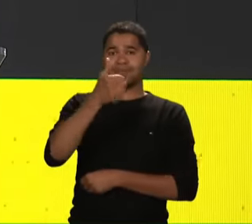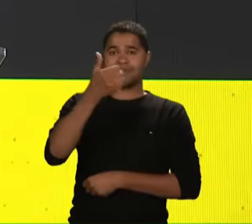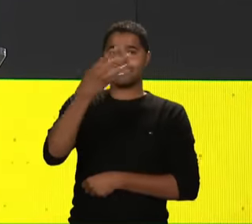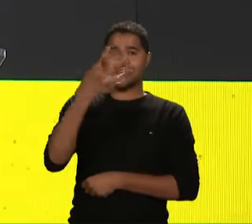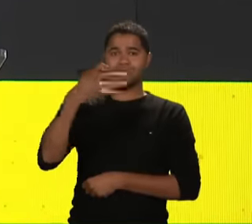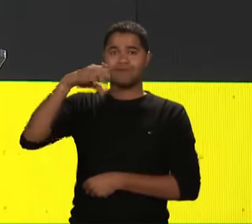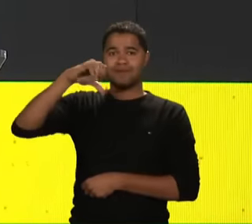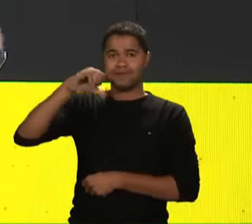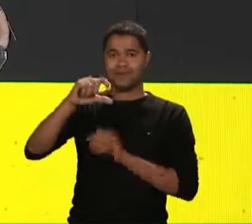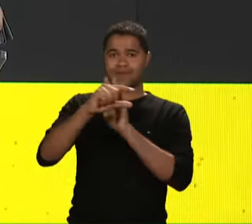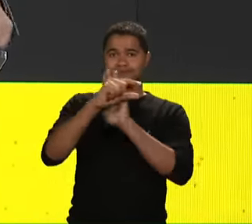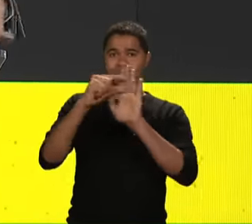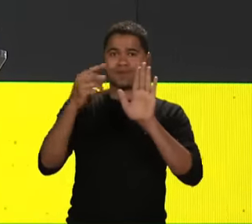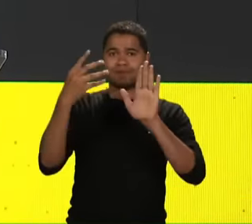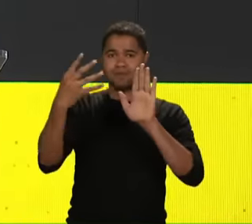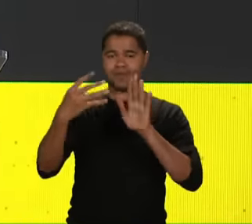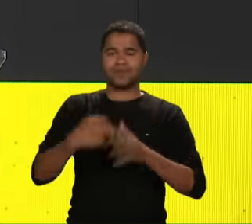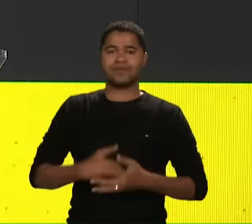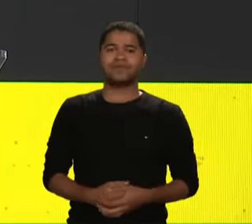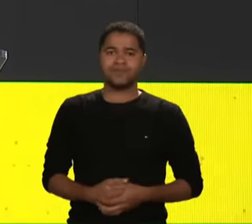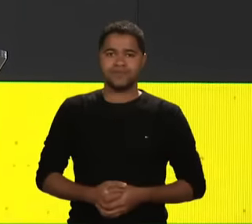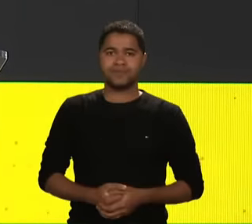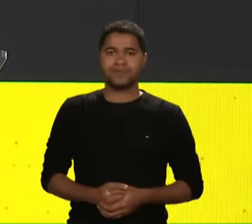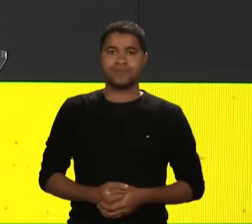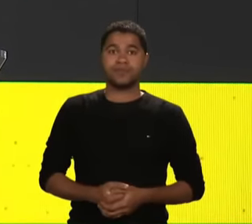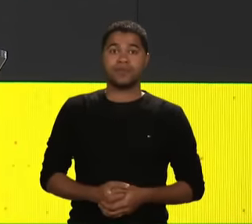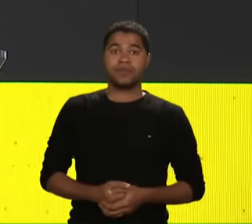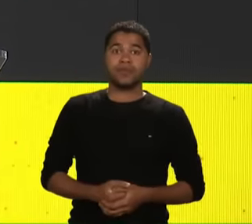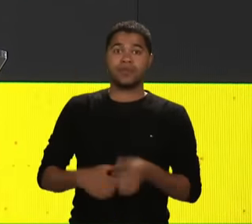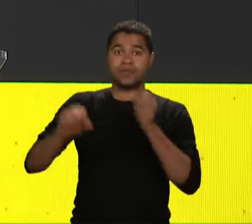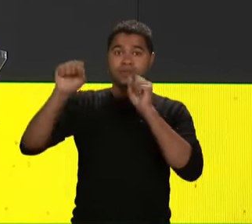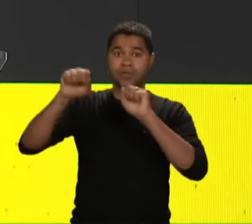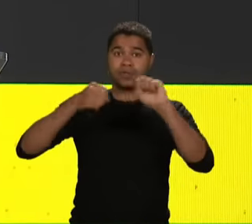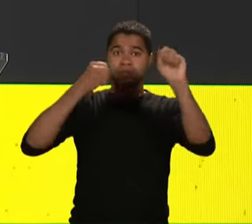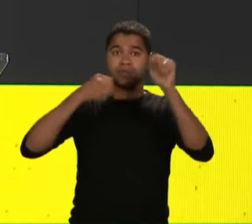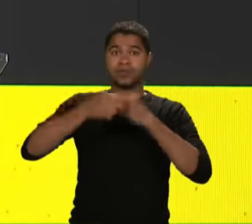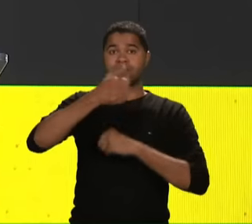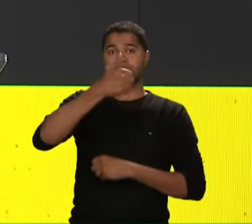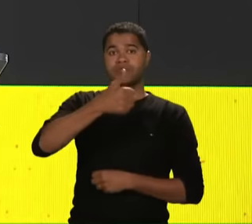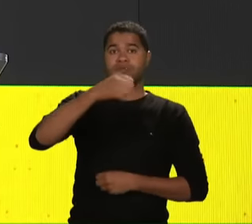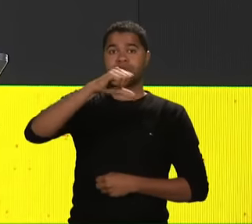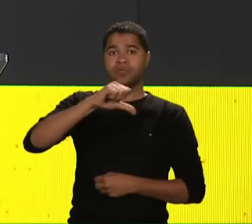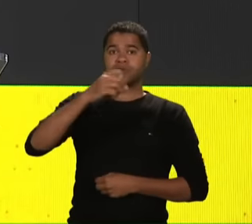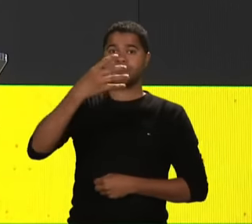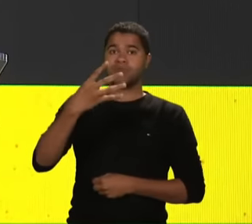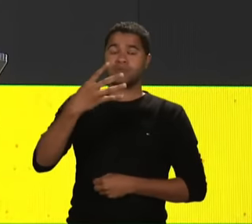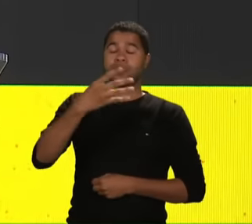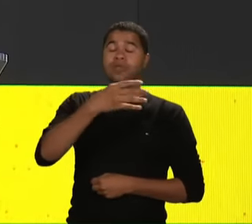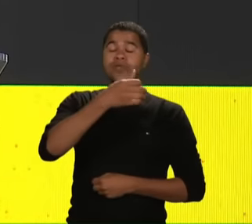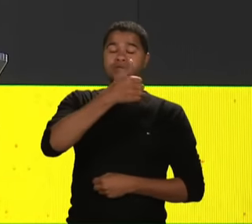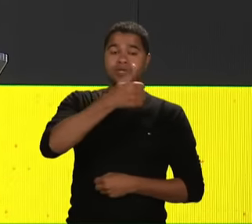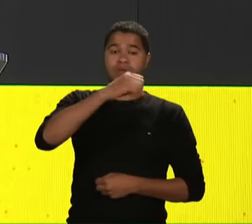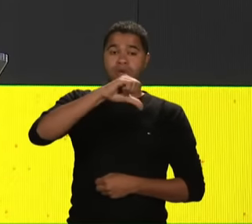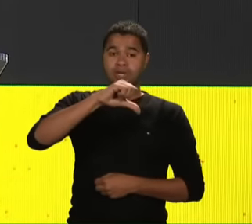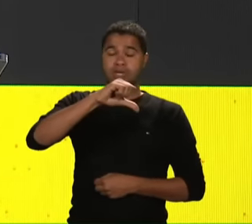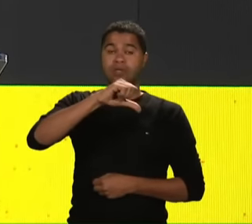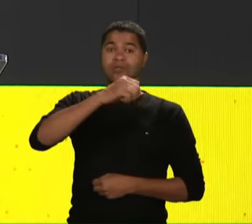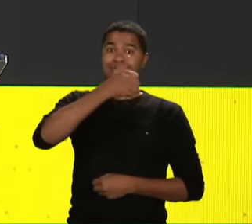149, versículo 4. Salmo 149, o versículo de número